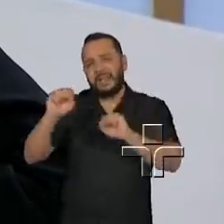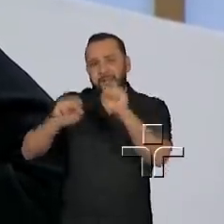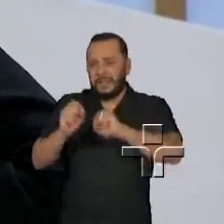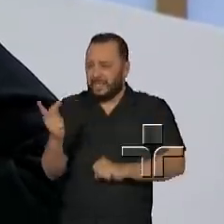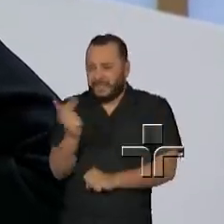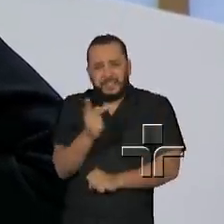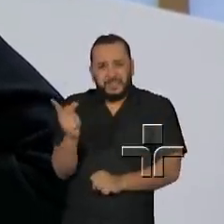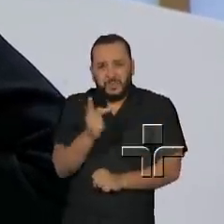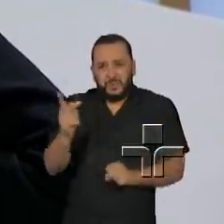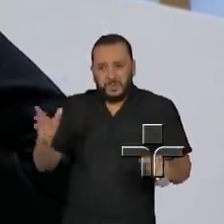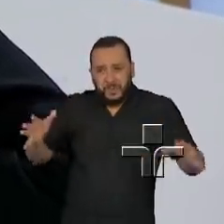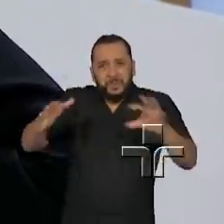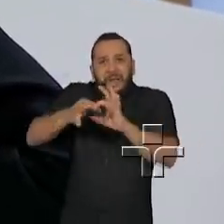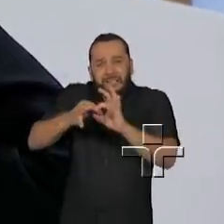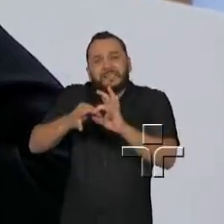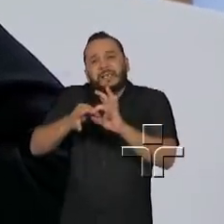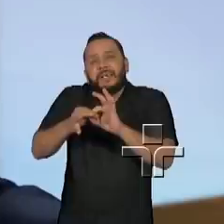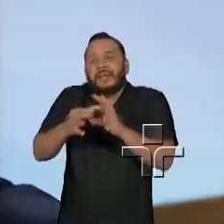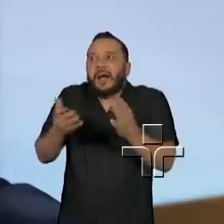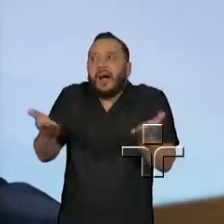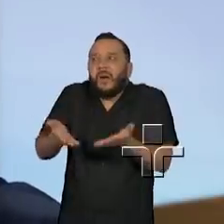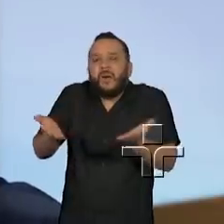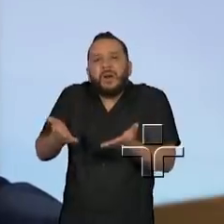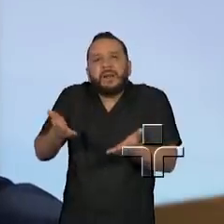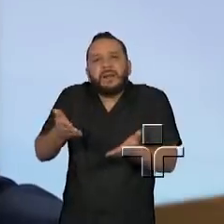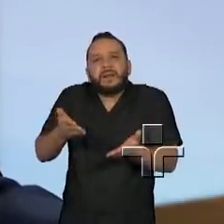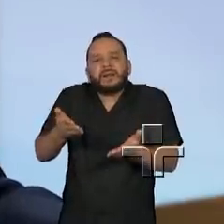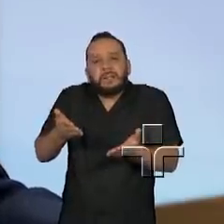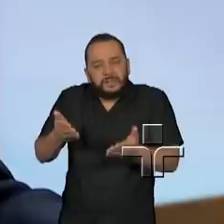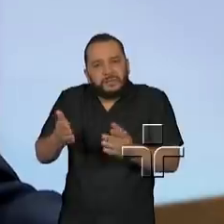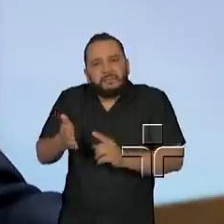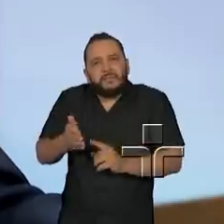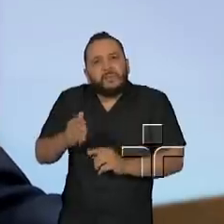quesito no governo Bolsonaro?